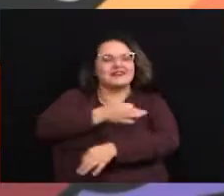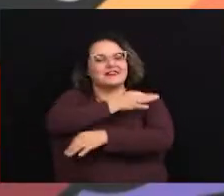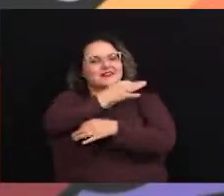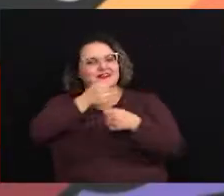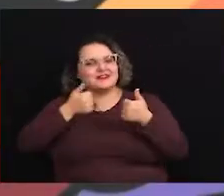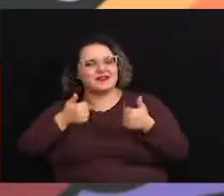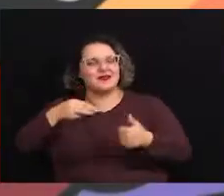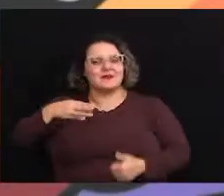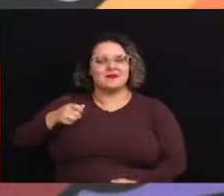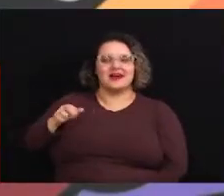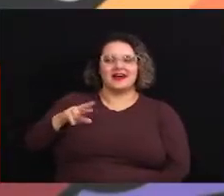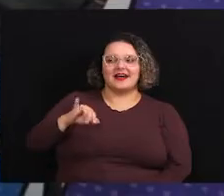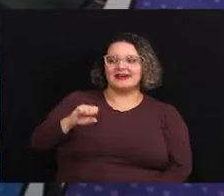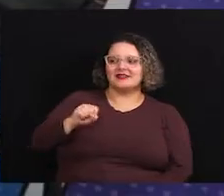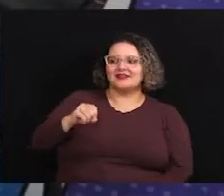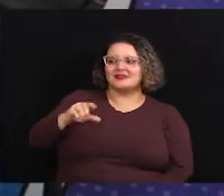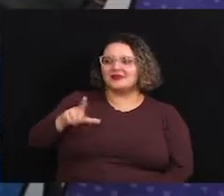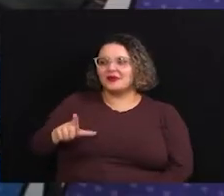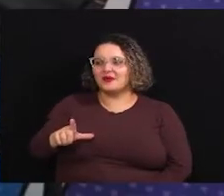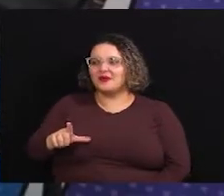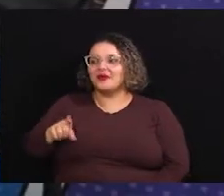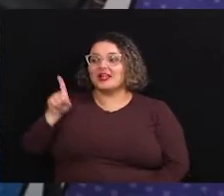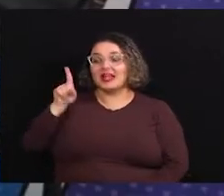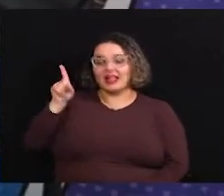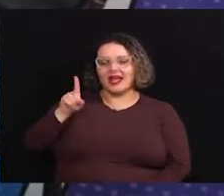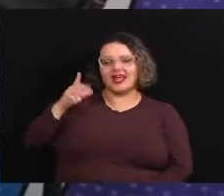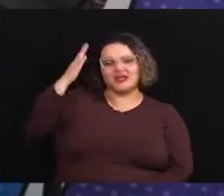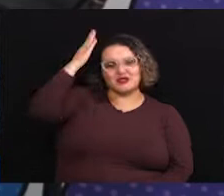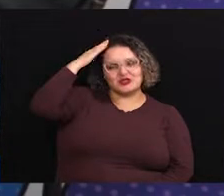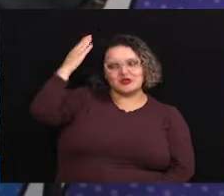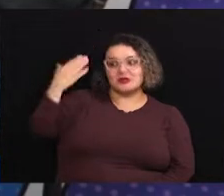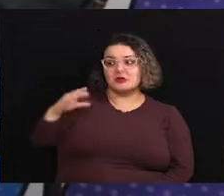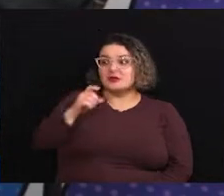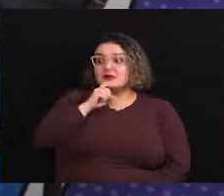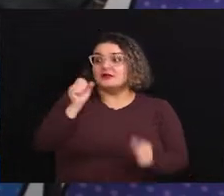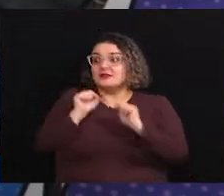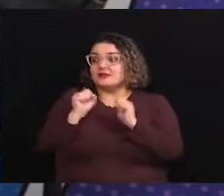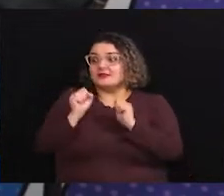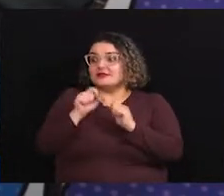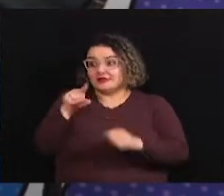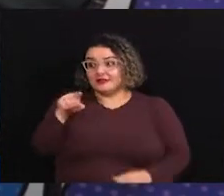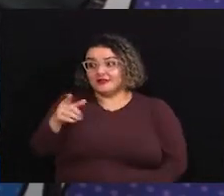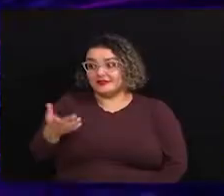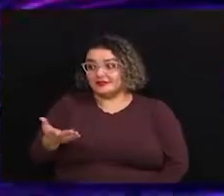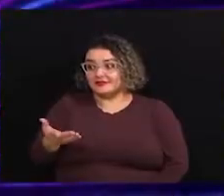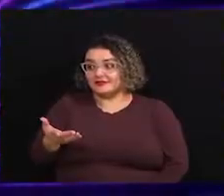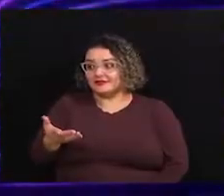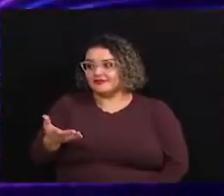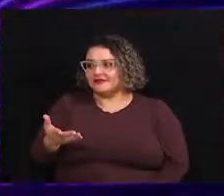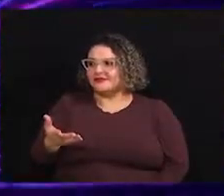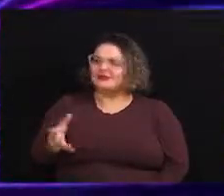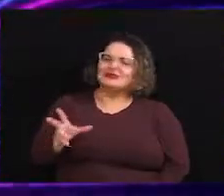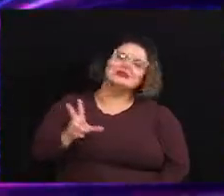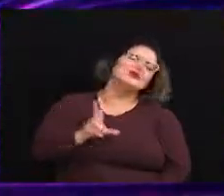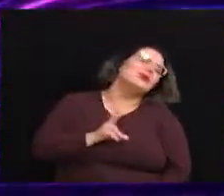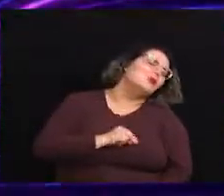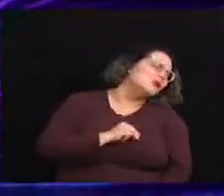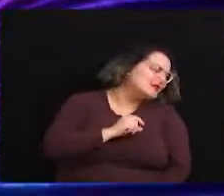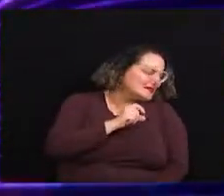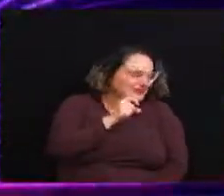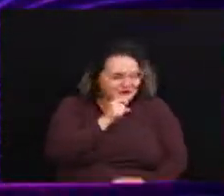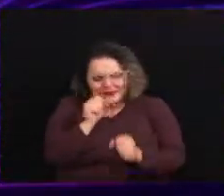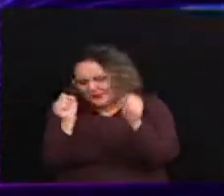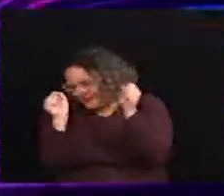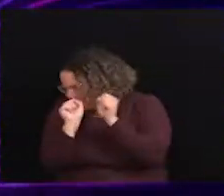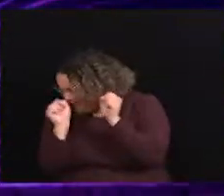Tudo jóia. Marisol, diretamente de Curitiba. Friozinho de Curitiba, não é? Muito frio,